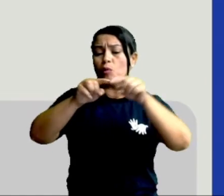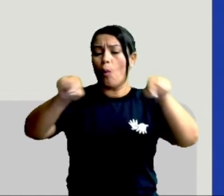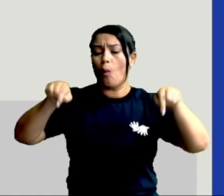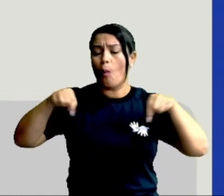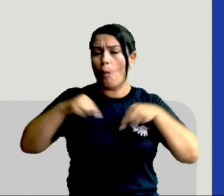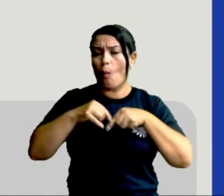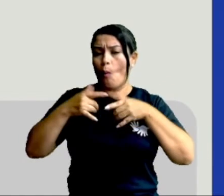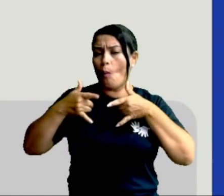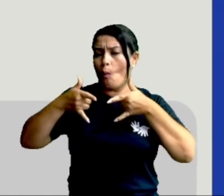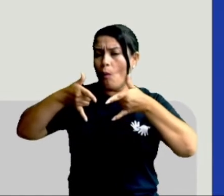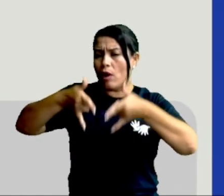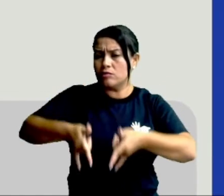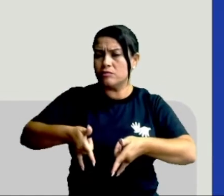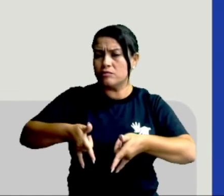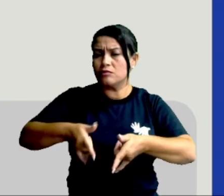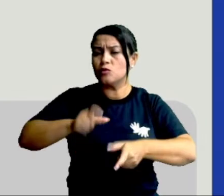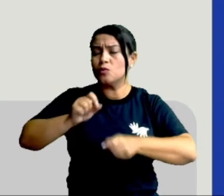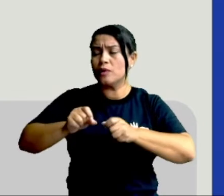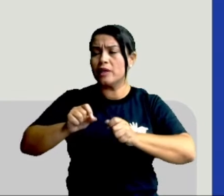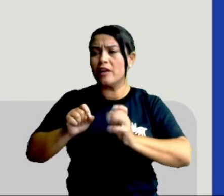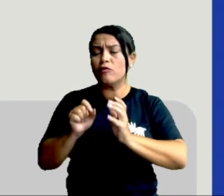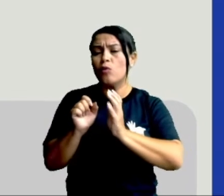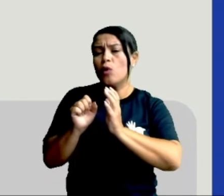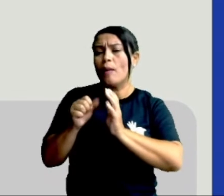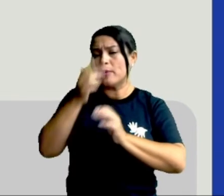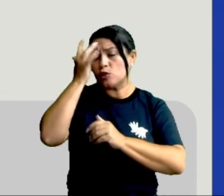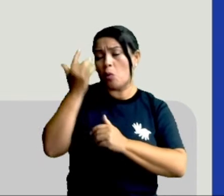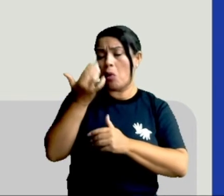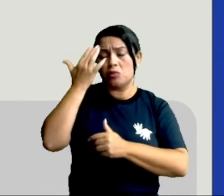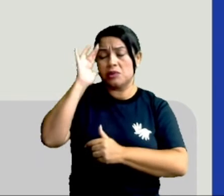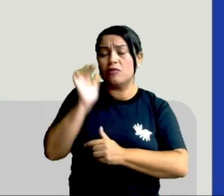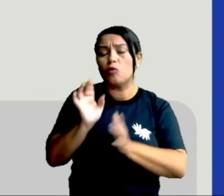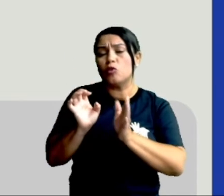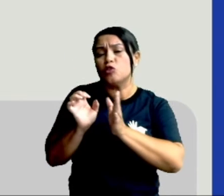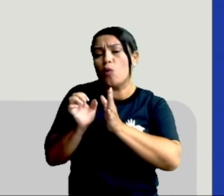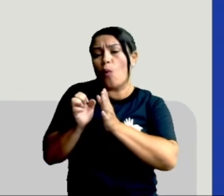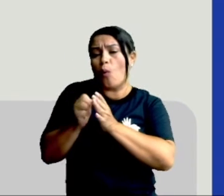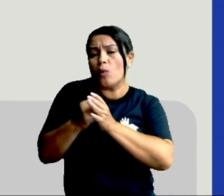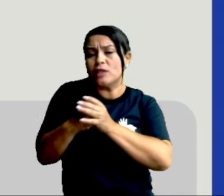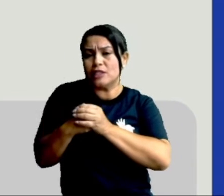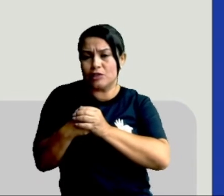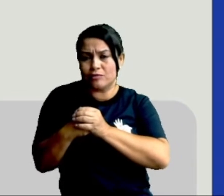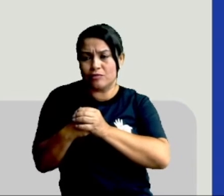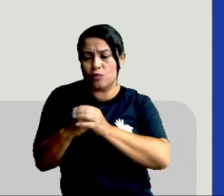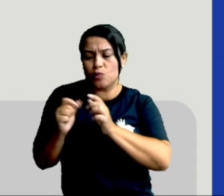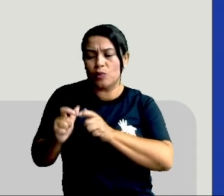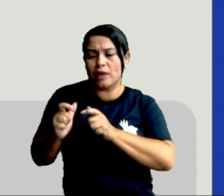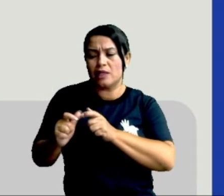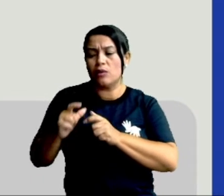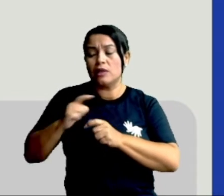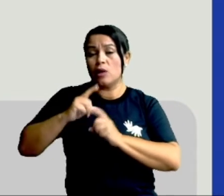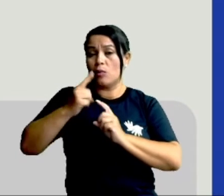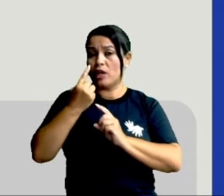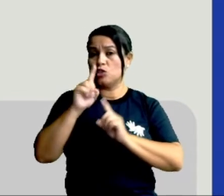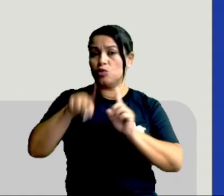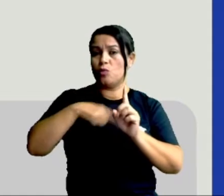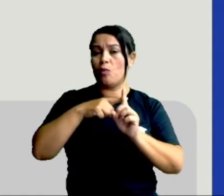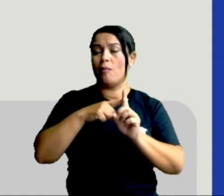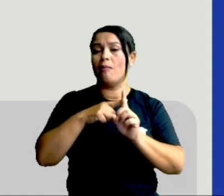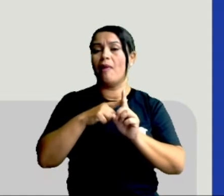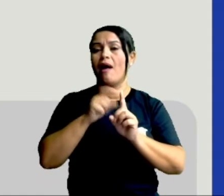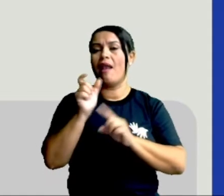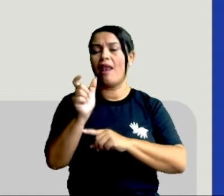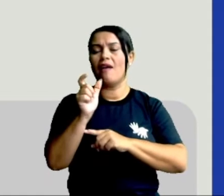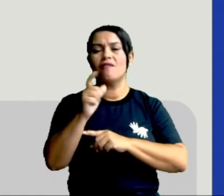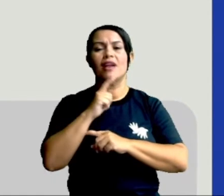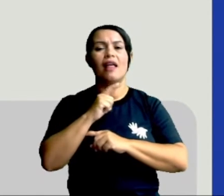locução adverbial de lugar? Porque é uma expressão, né? Ou seja, eu tenho mais de uma palavra aí. Quando eu tenho mais de uma palavra,